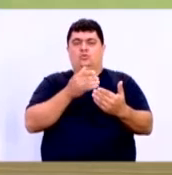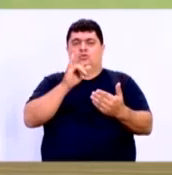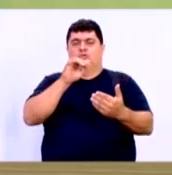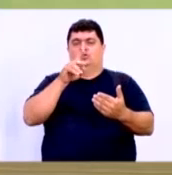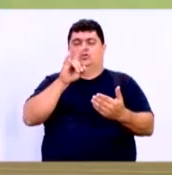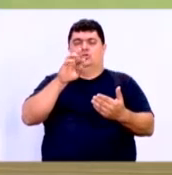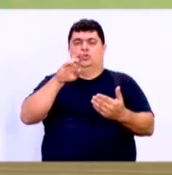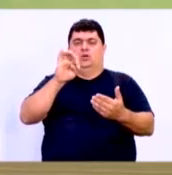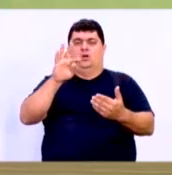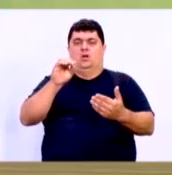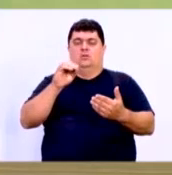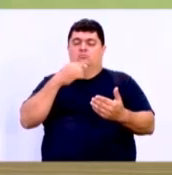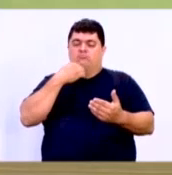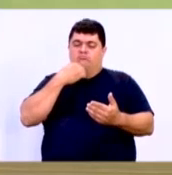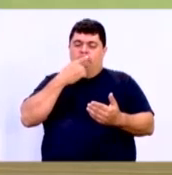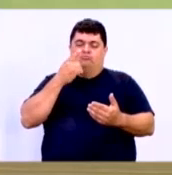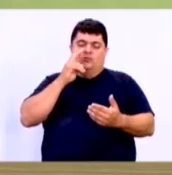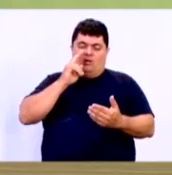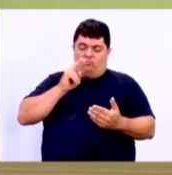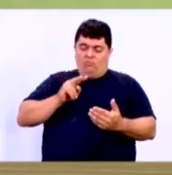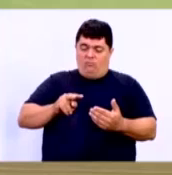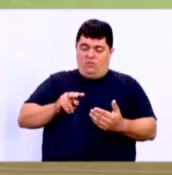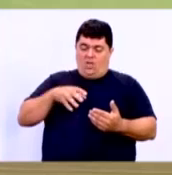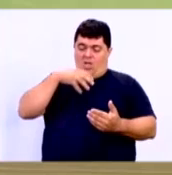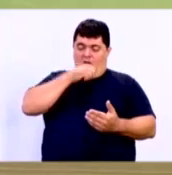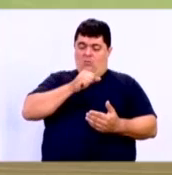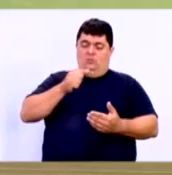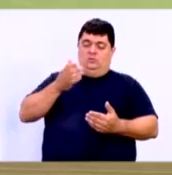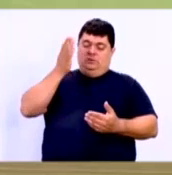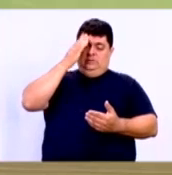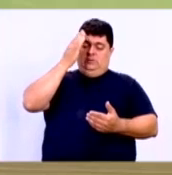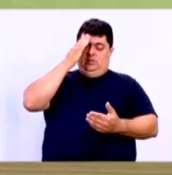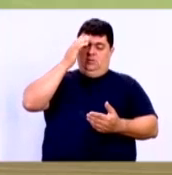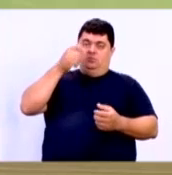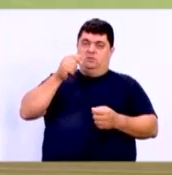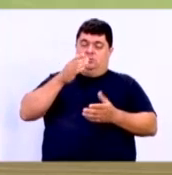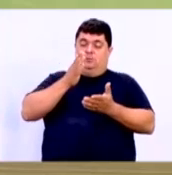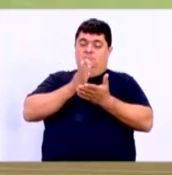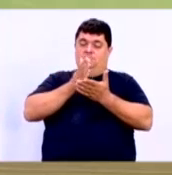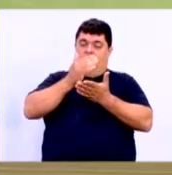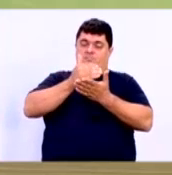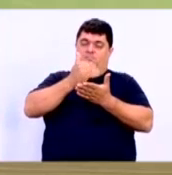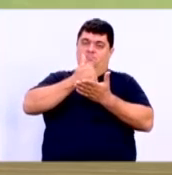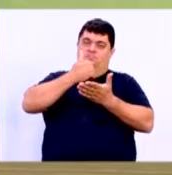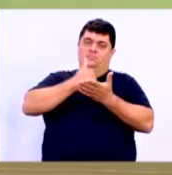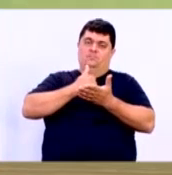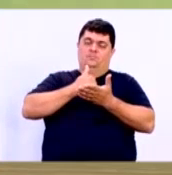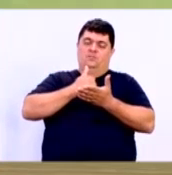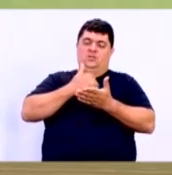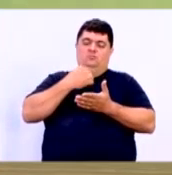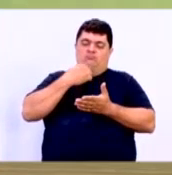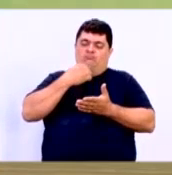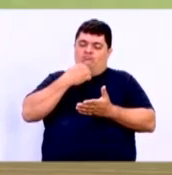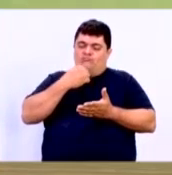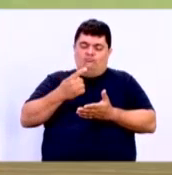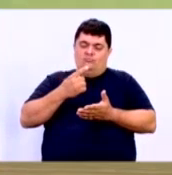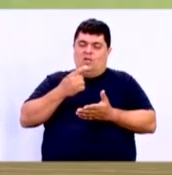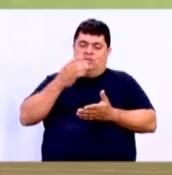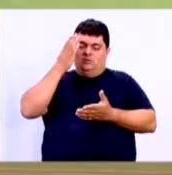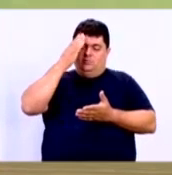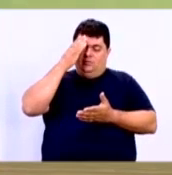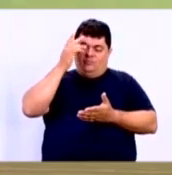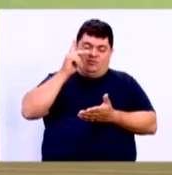diferente, você não consegue, de forma objetiva, identificar quanto se gastou ou se